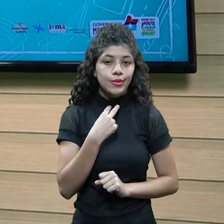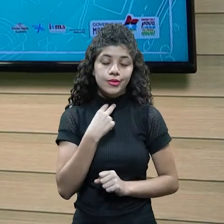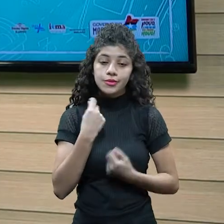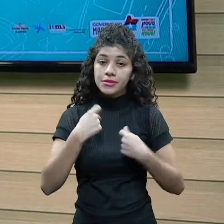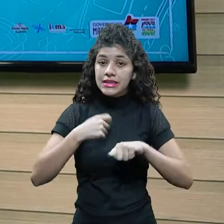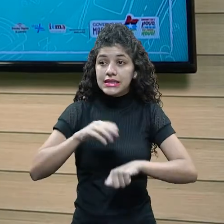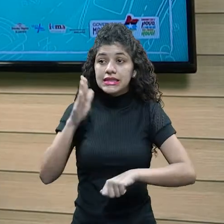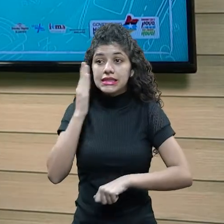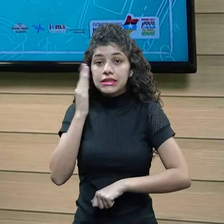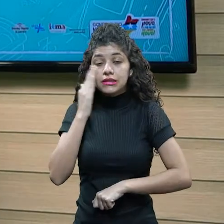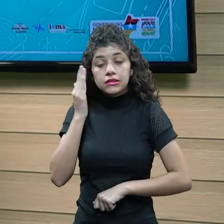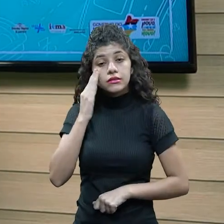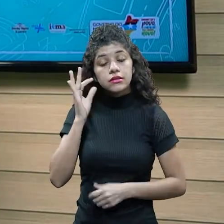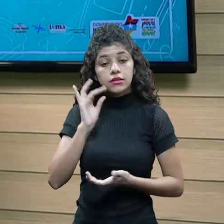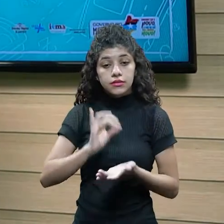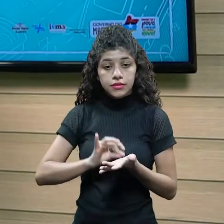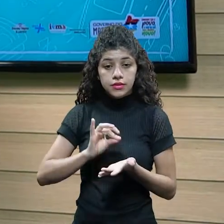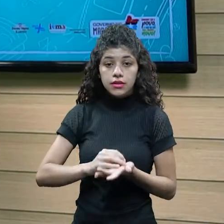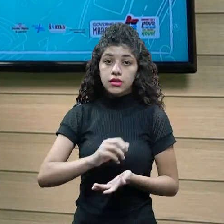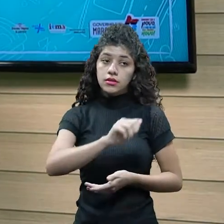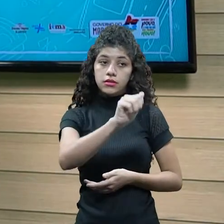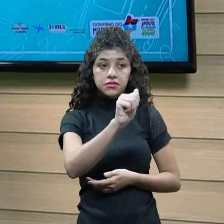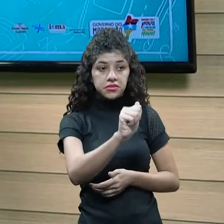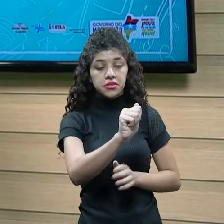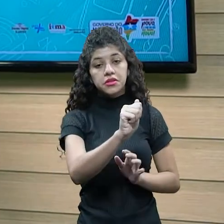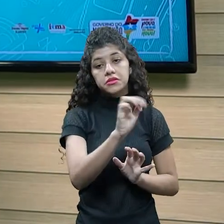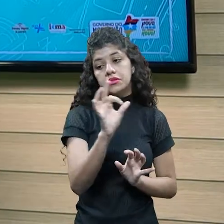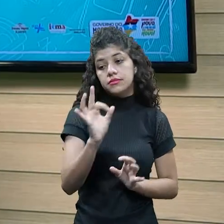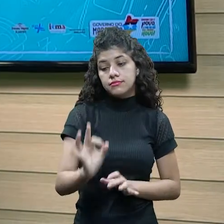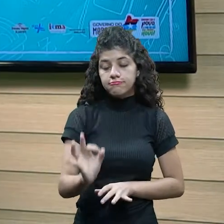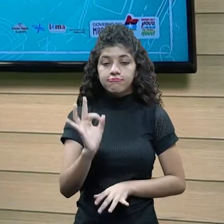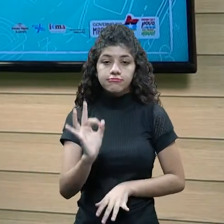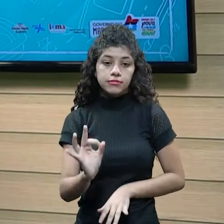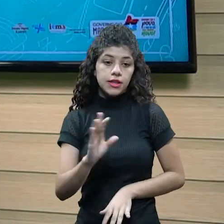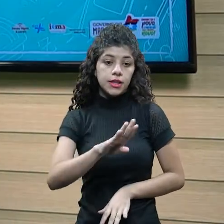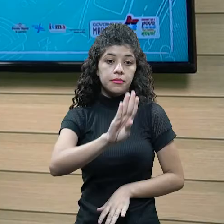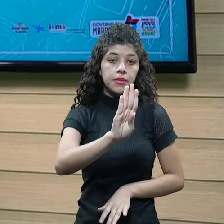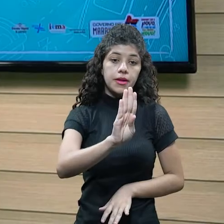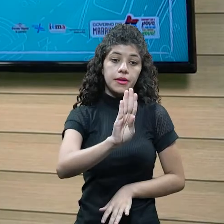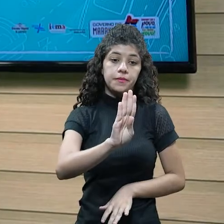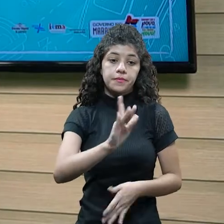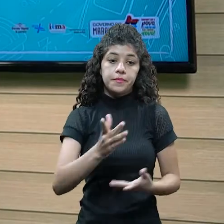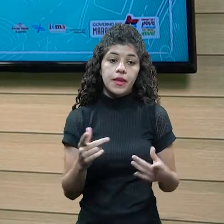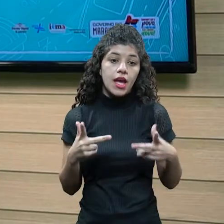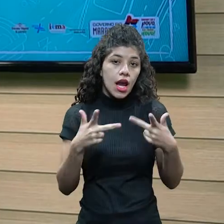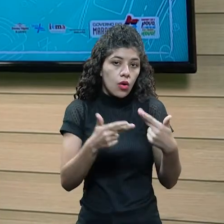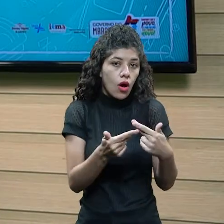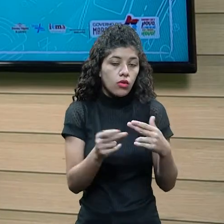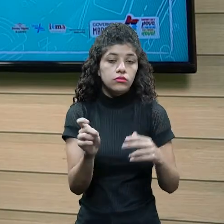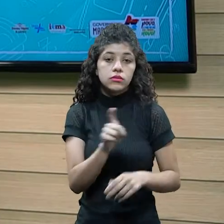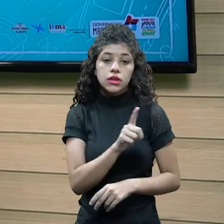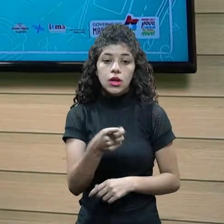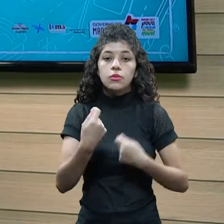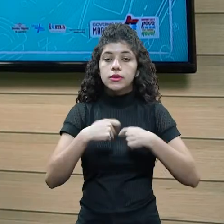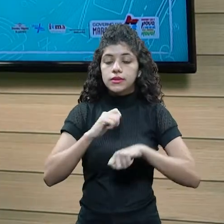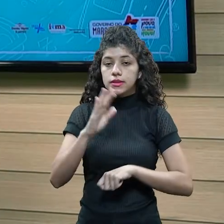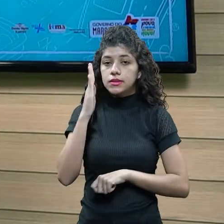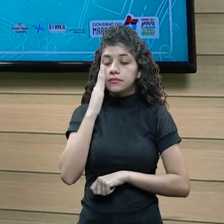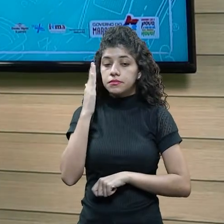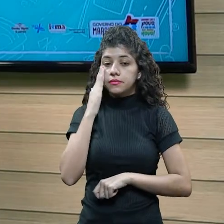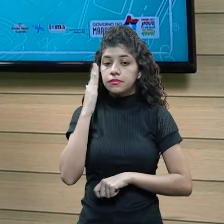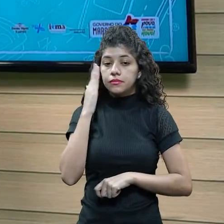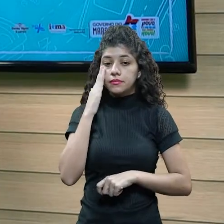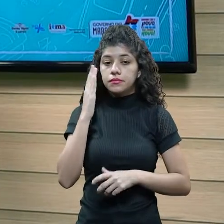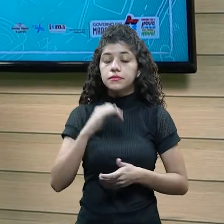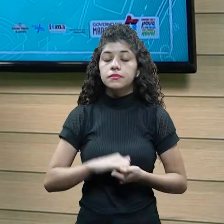questão, respondeu lá, letra A. Beleza, professor, acertei lá a questão letra A. Letra B é na mesma formato? Não, tem que entender, tem que